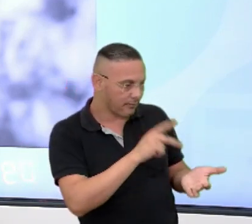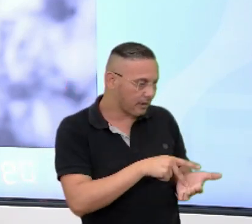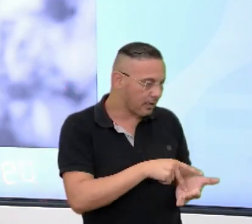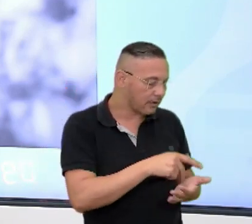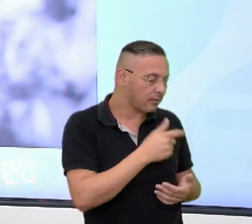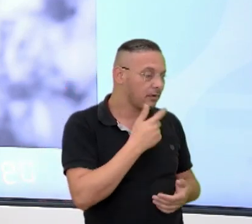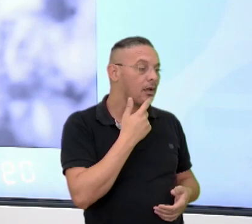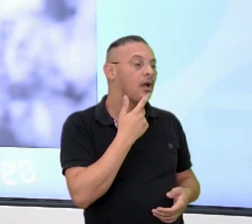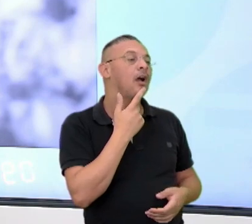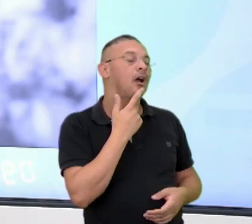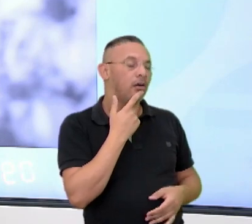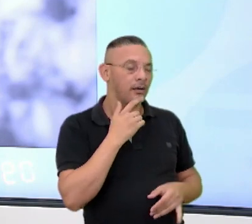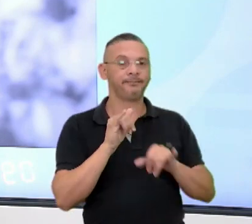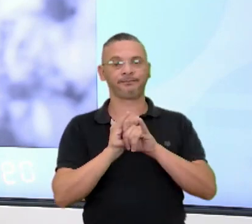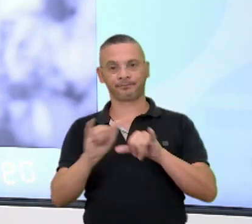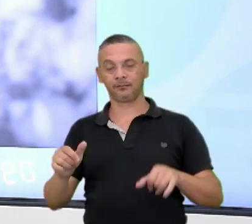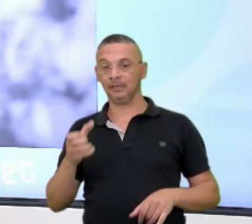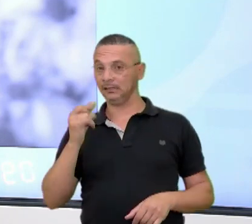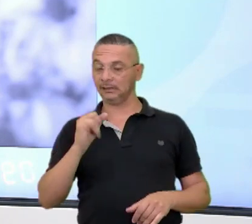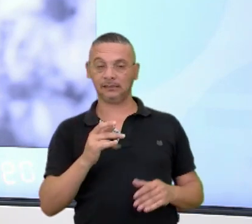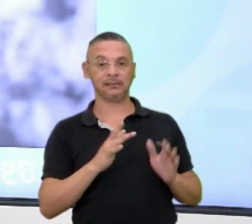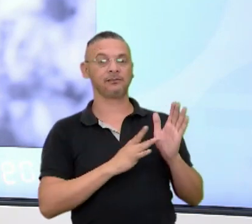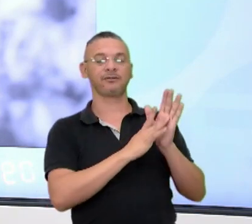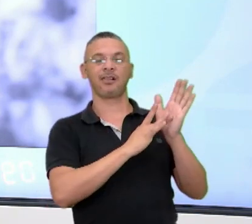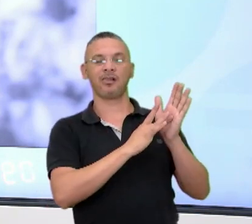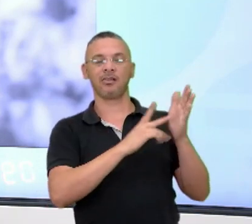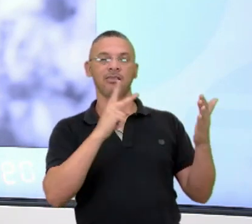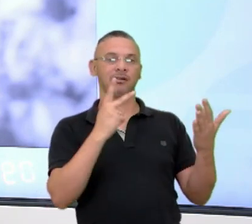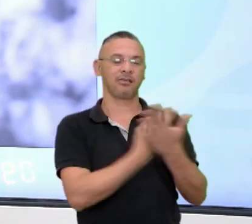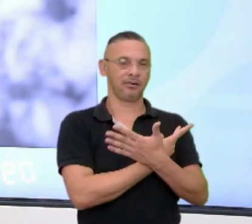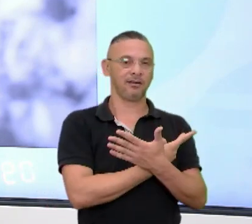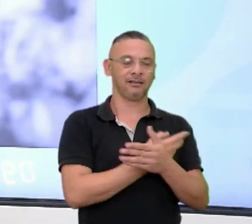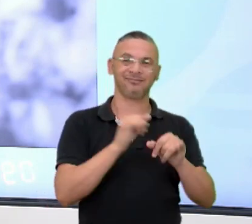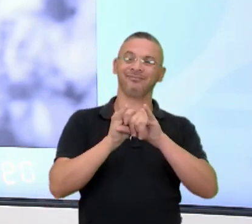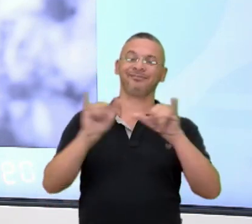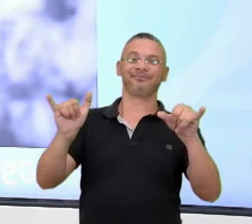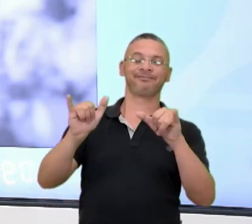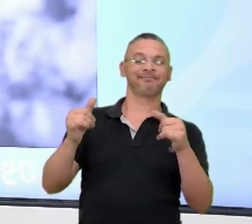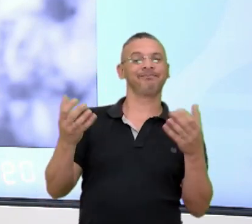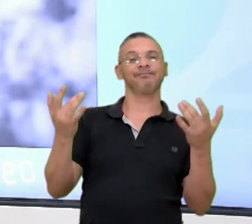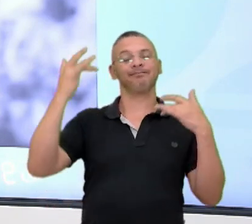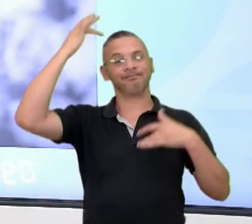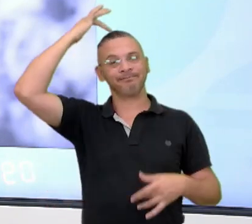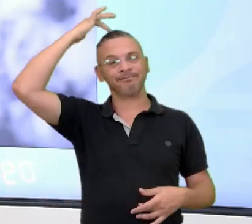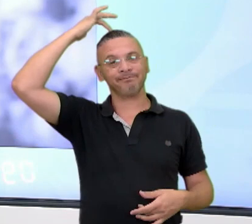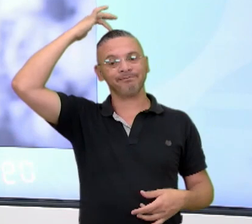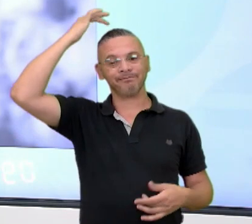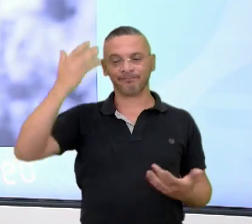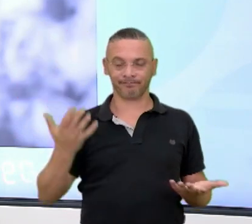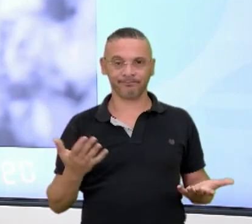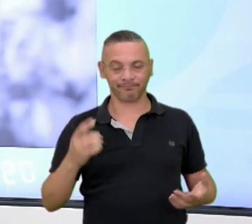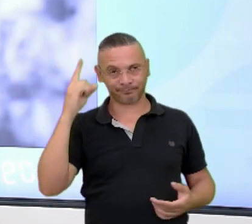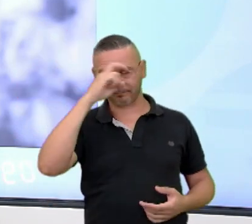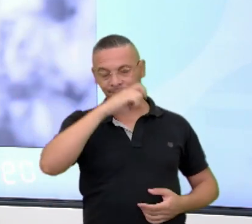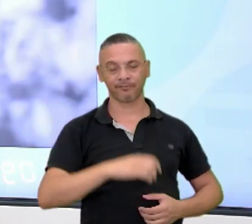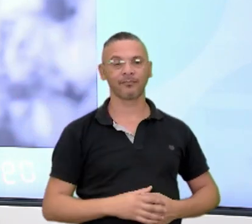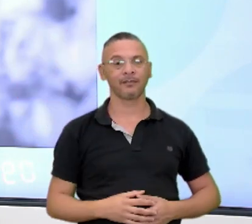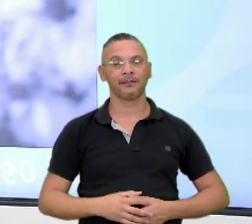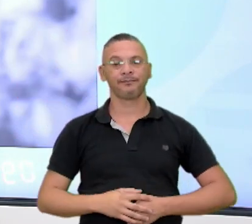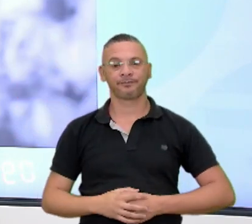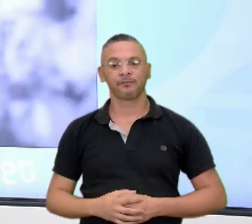que é Informational bubble e tem uma imagem aqui, essa imagem te ajuda a entender o que é Informational bubble. Tá dando uma dica. Aí você